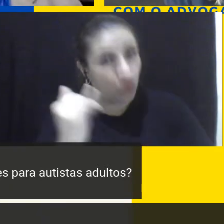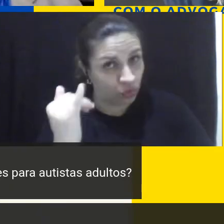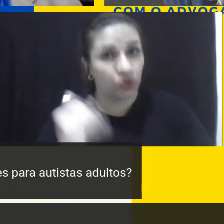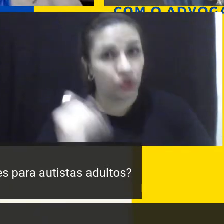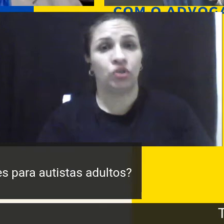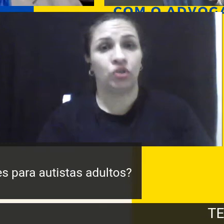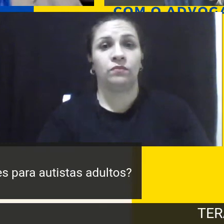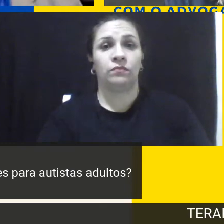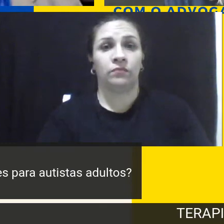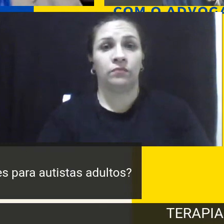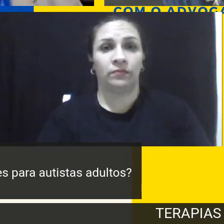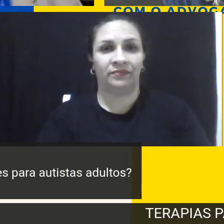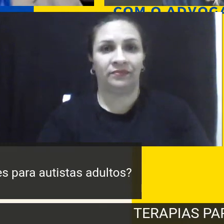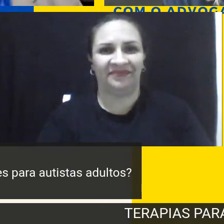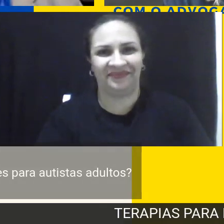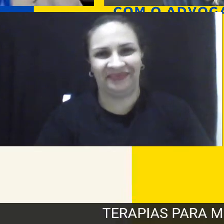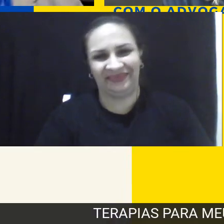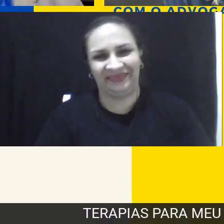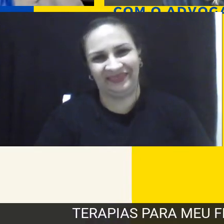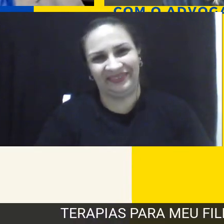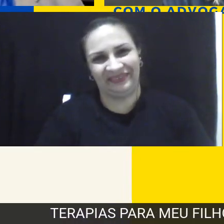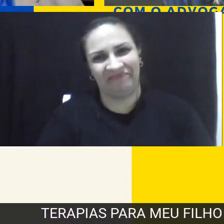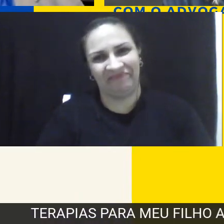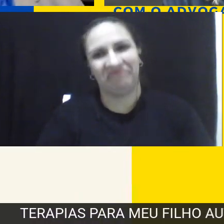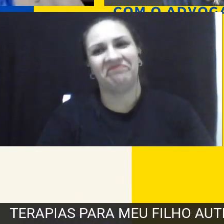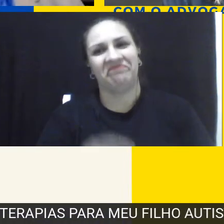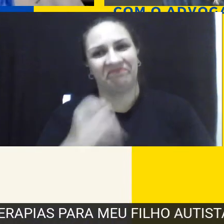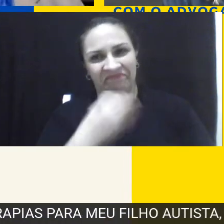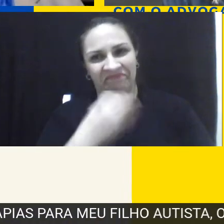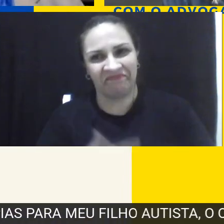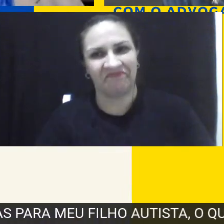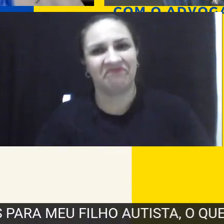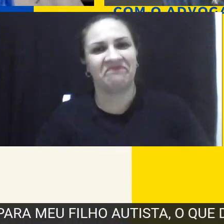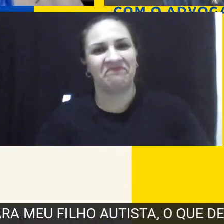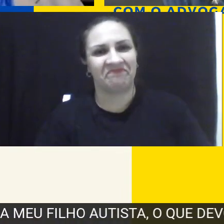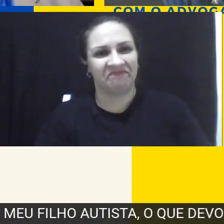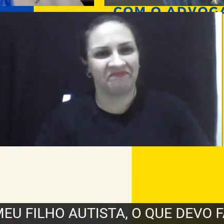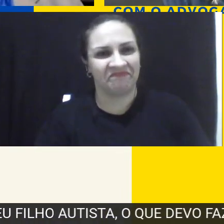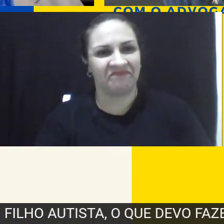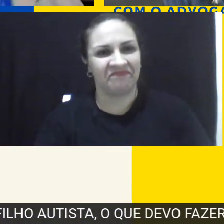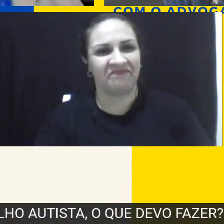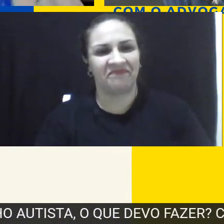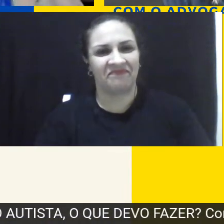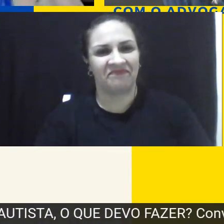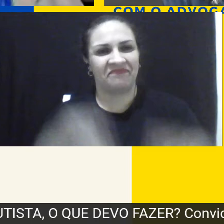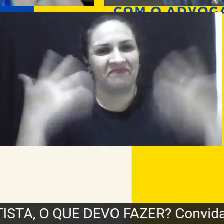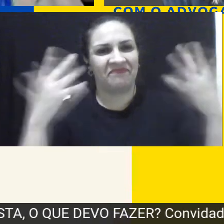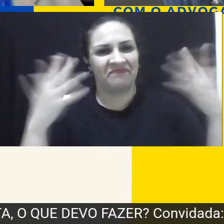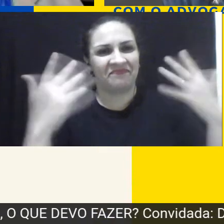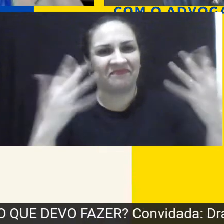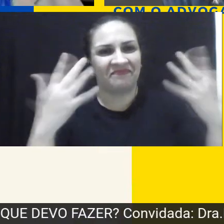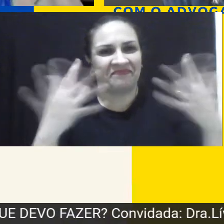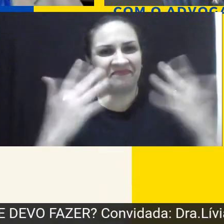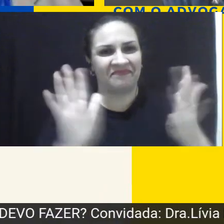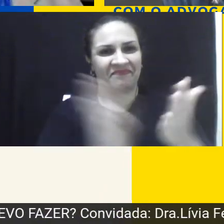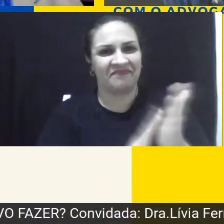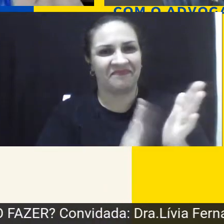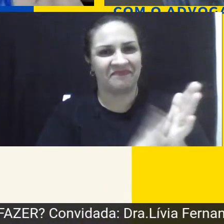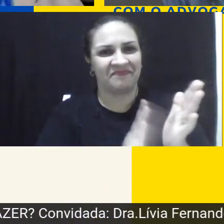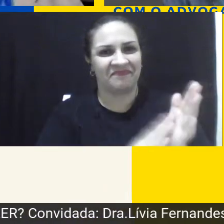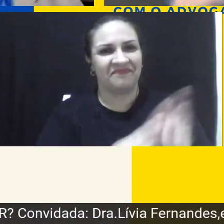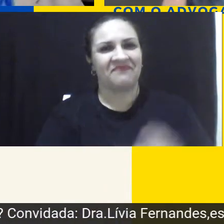importante, tá, Leonardo? Muito bem. A Tati bateu palma para nós, que é a